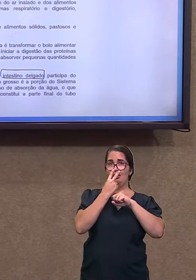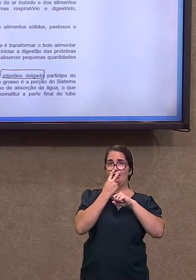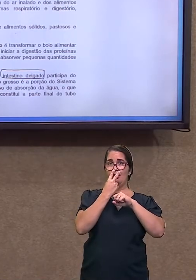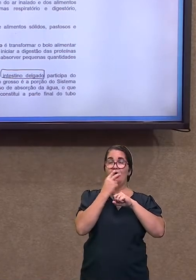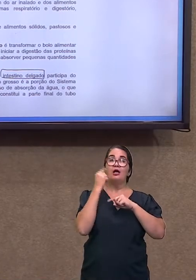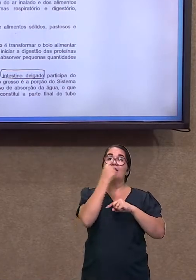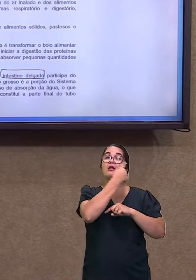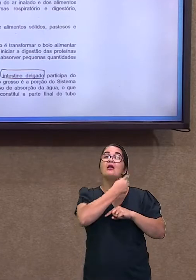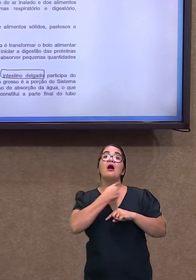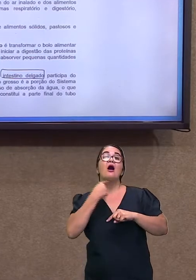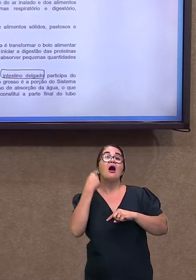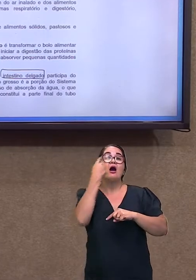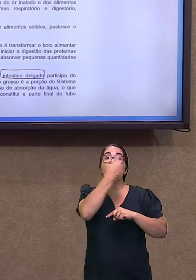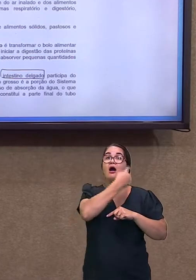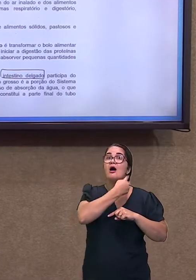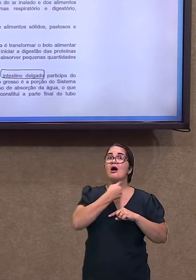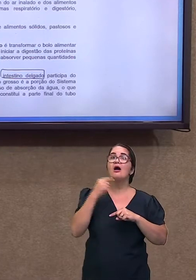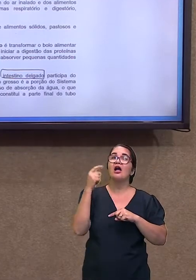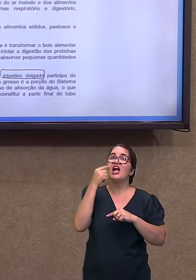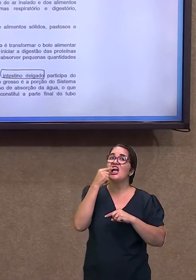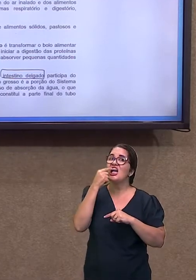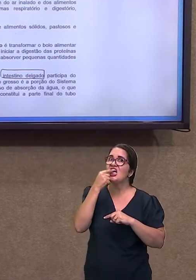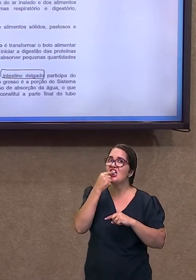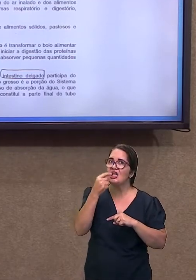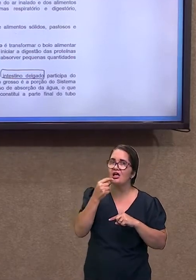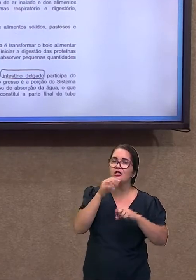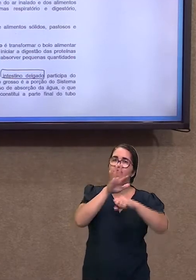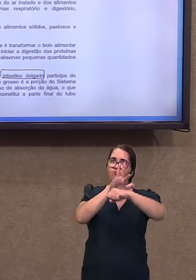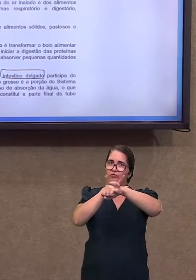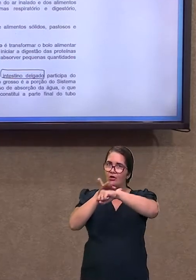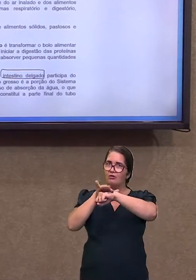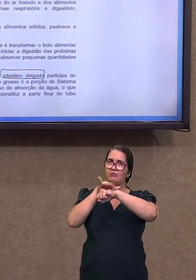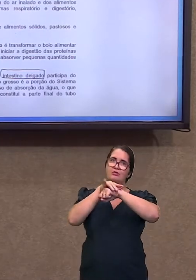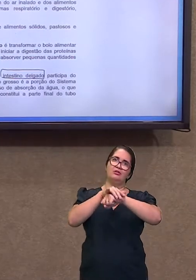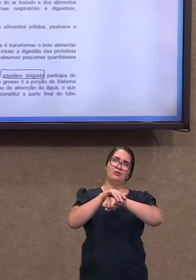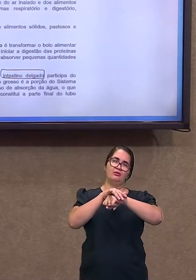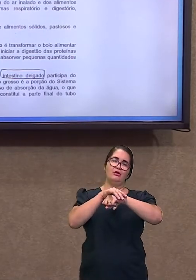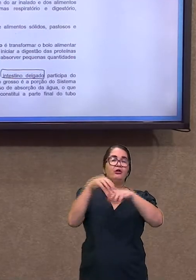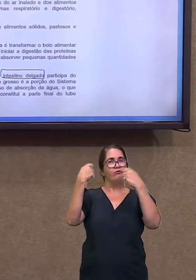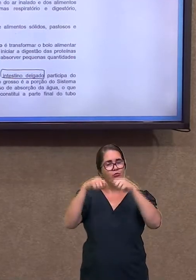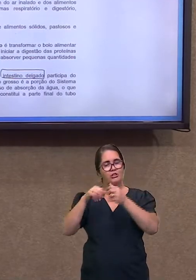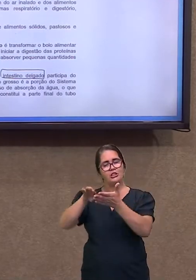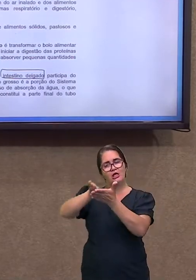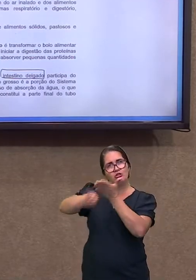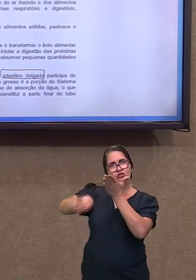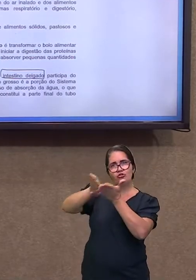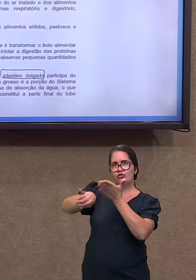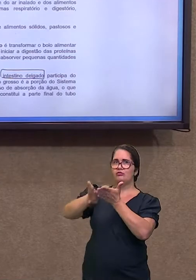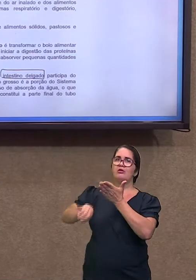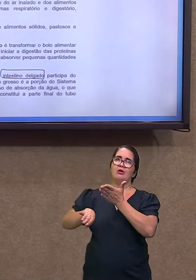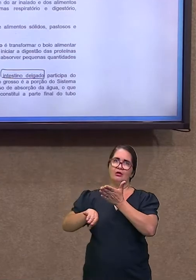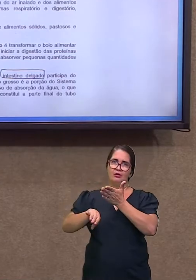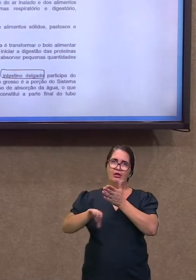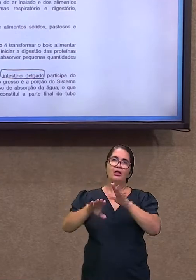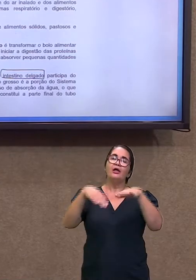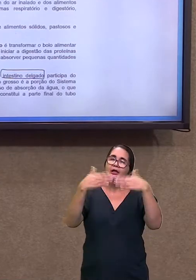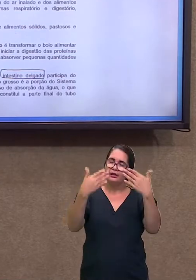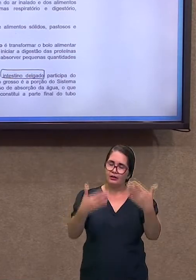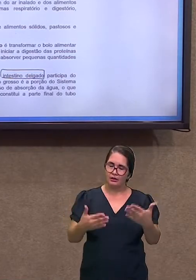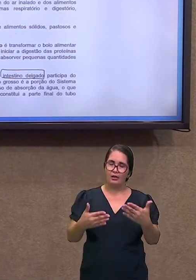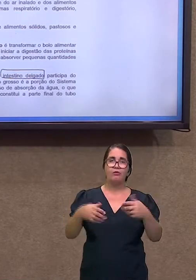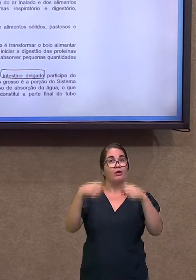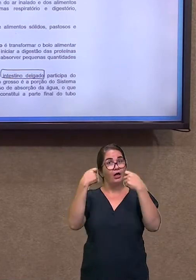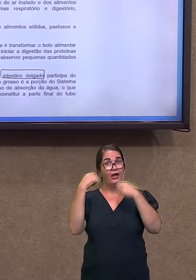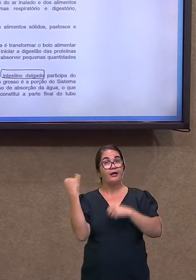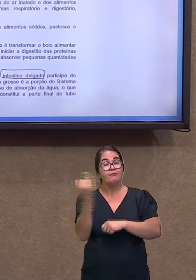está alinhado. Um depende do outro. Então, nós precisamos fazer uma higiene legal para que lá na frente a gente